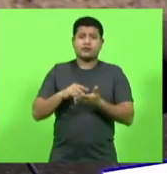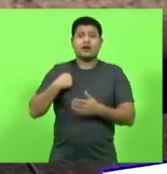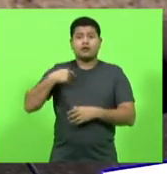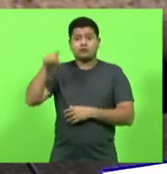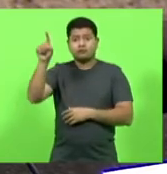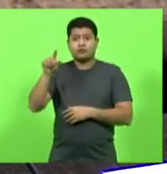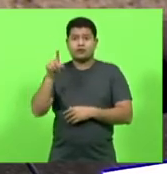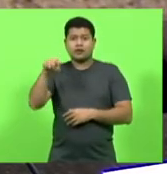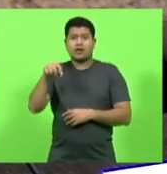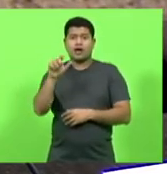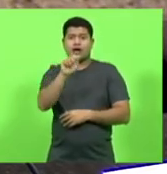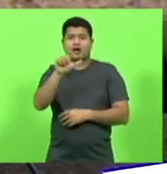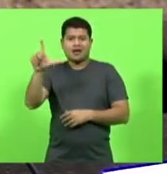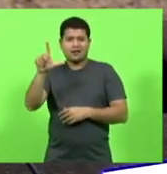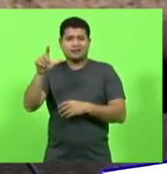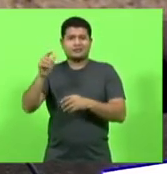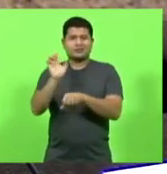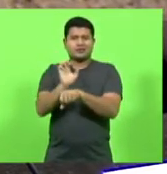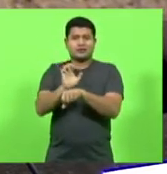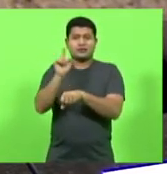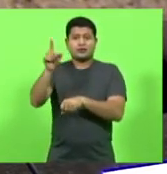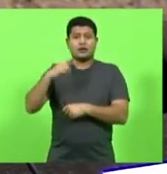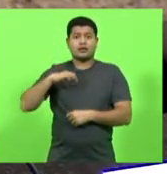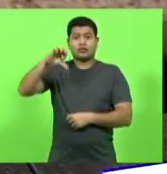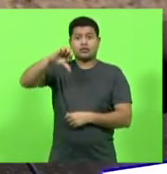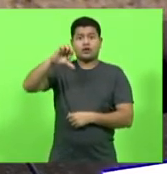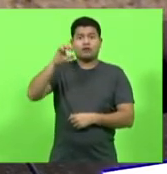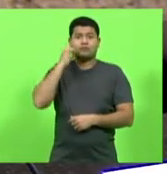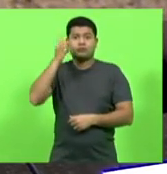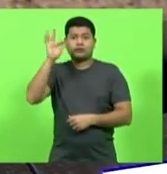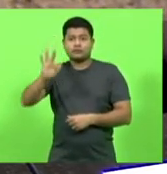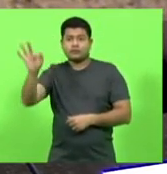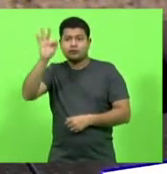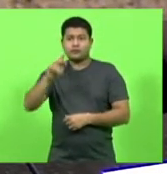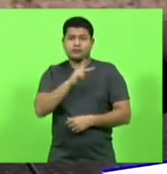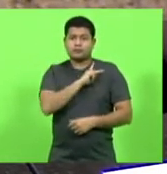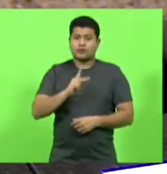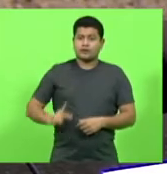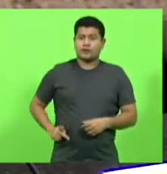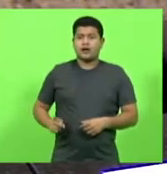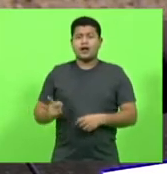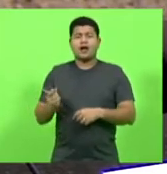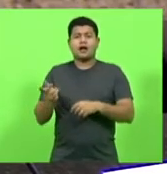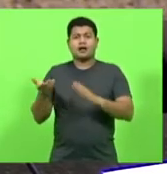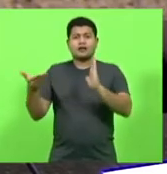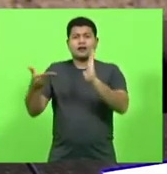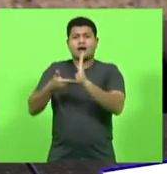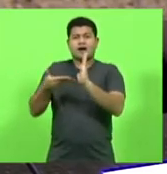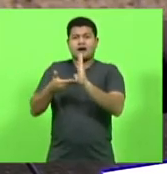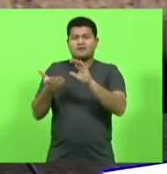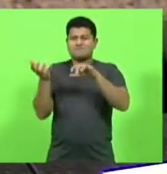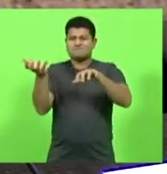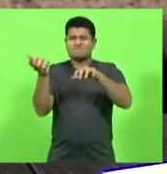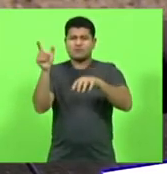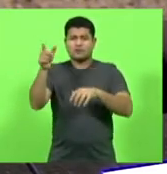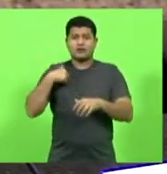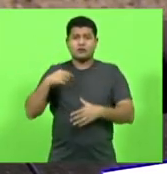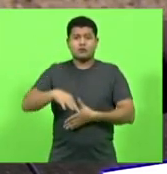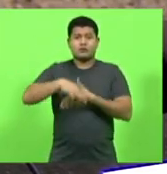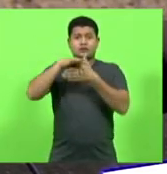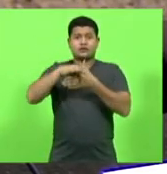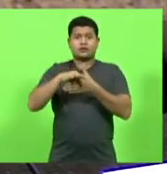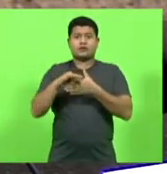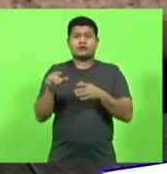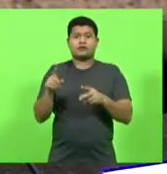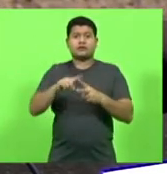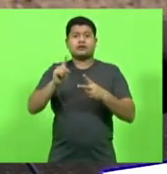eles têm 9 deputados federais. Tem o presidente da Câmara, tem o líder do maior partido da Câmara, eles têm 2 senadores que mandam e